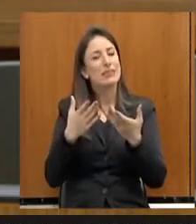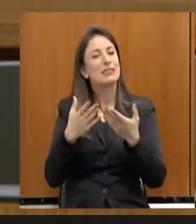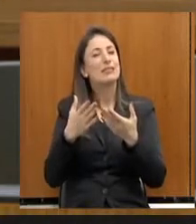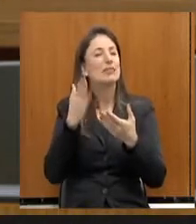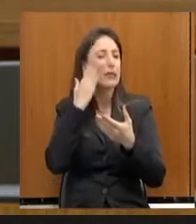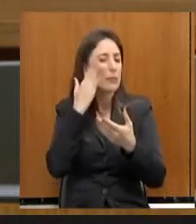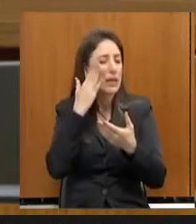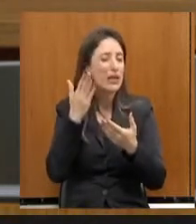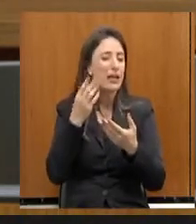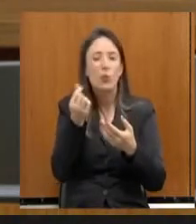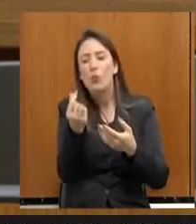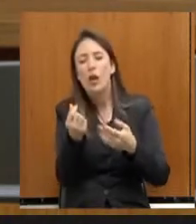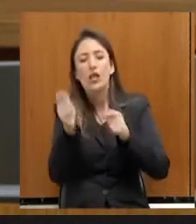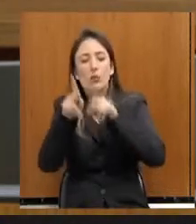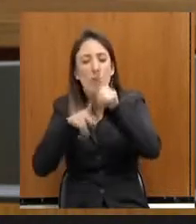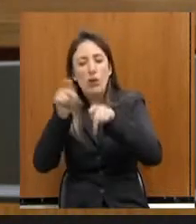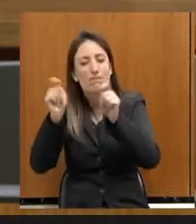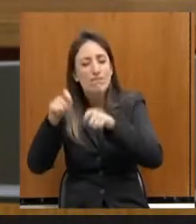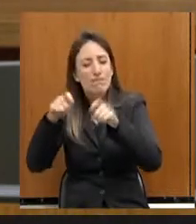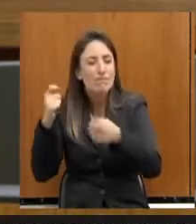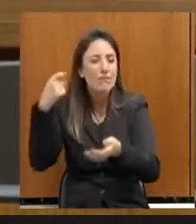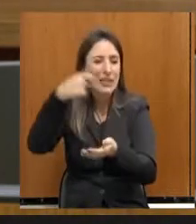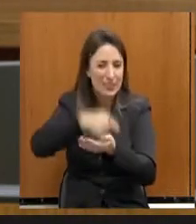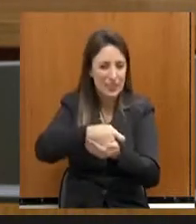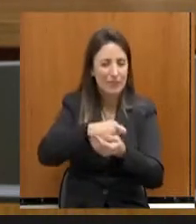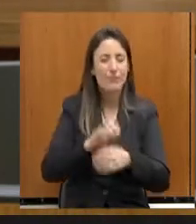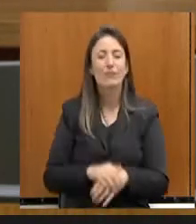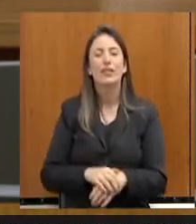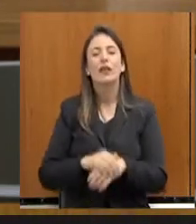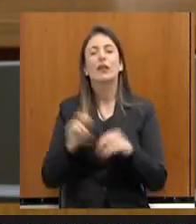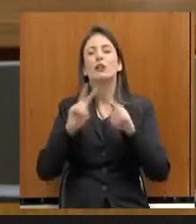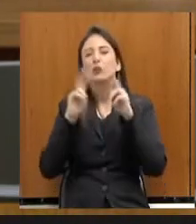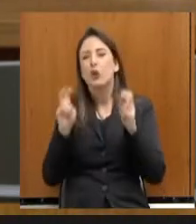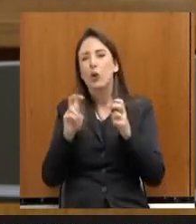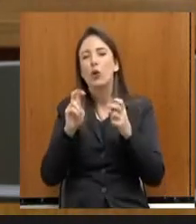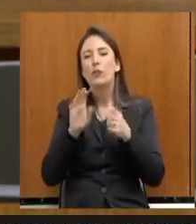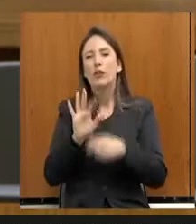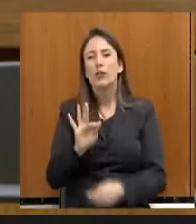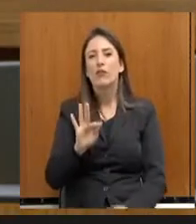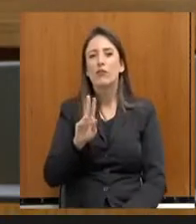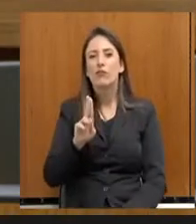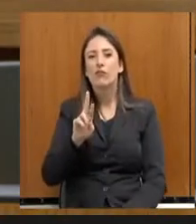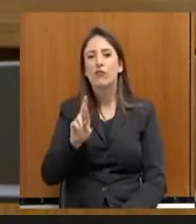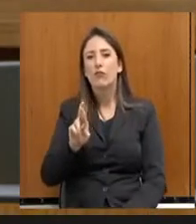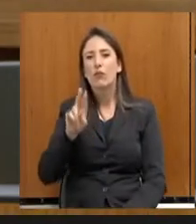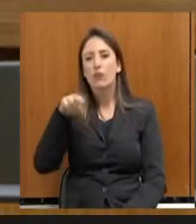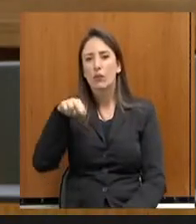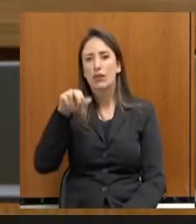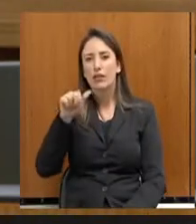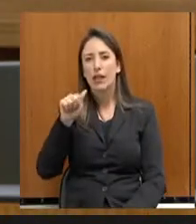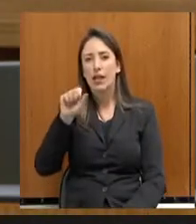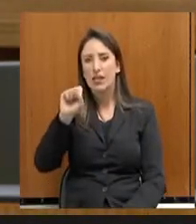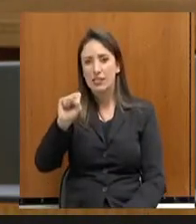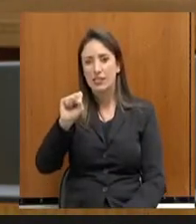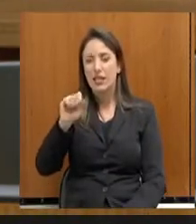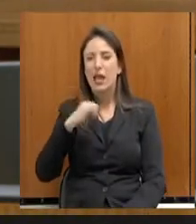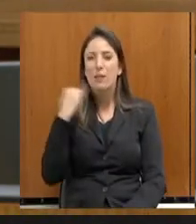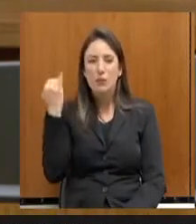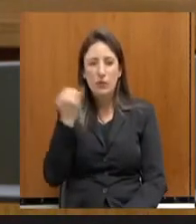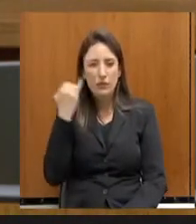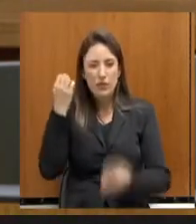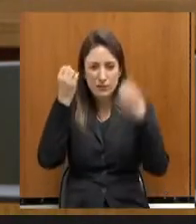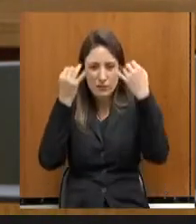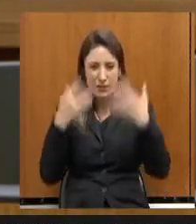população em relação a Furna é importante também o que a gente está cá o